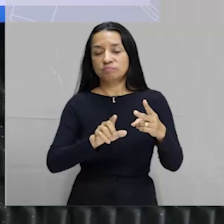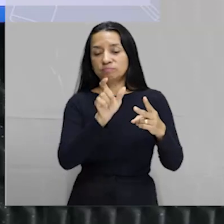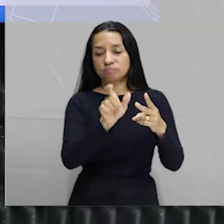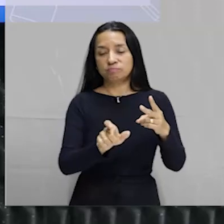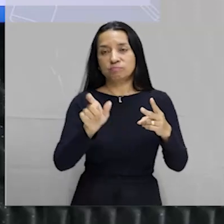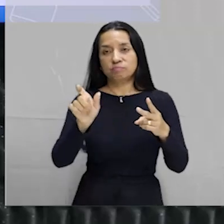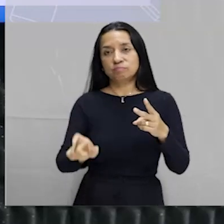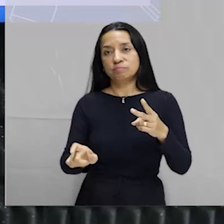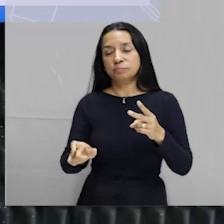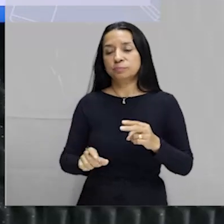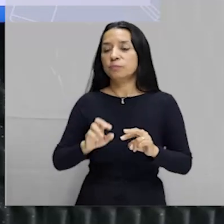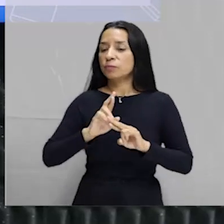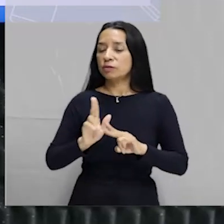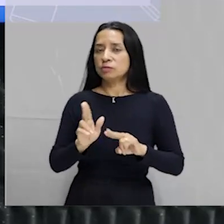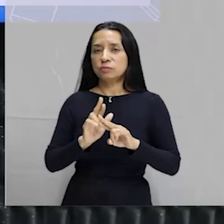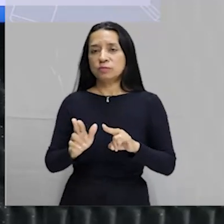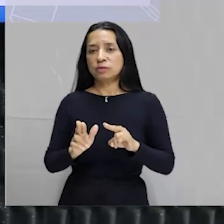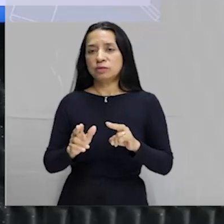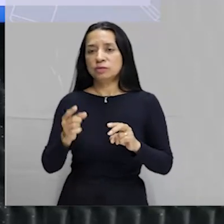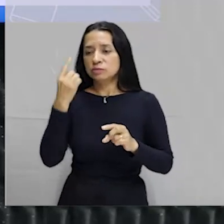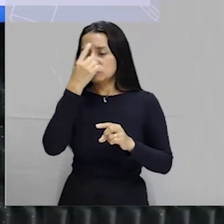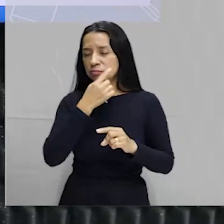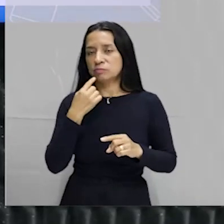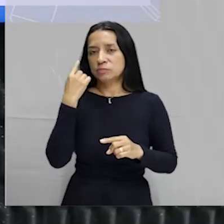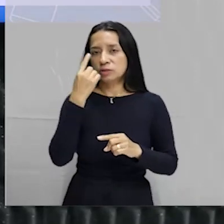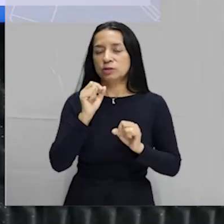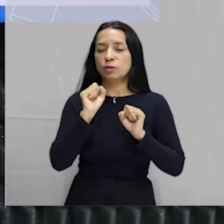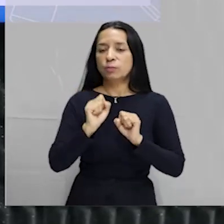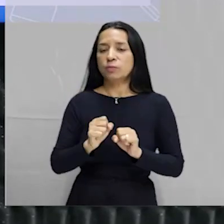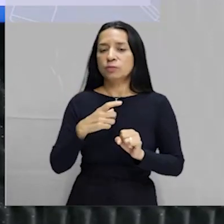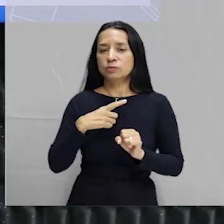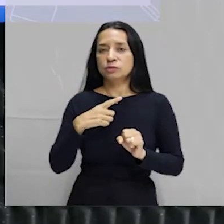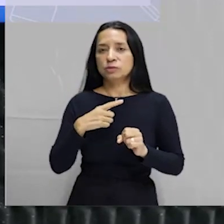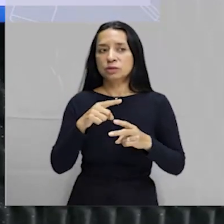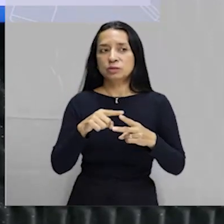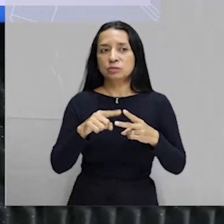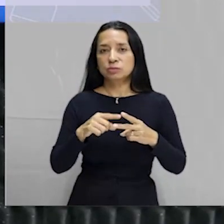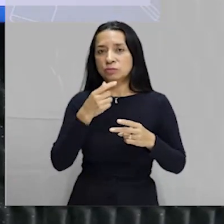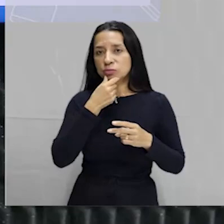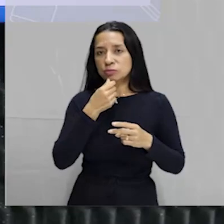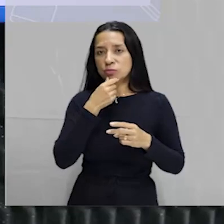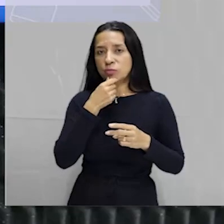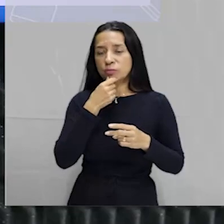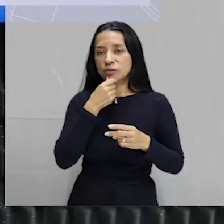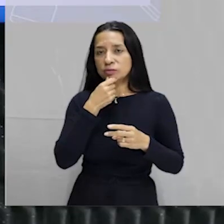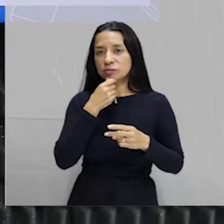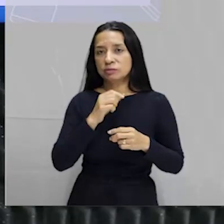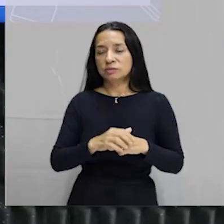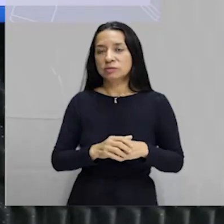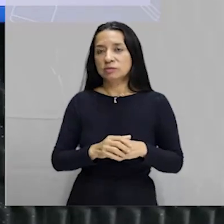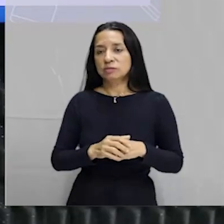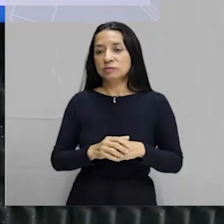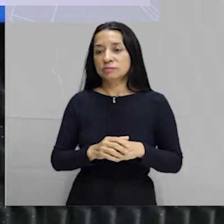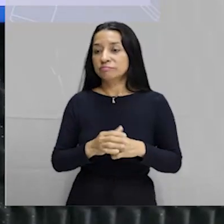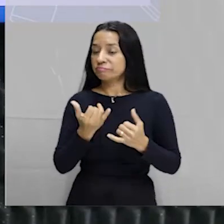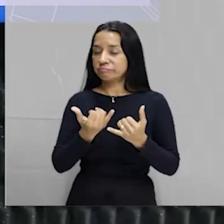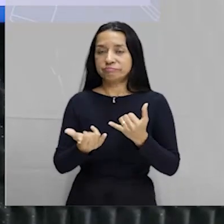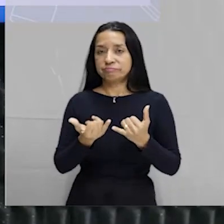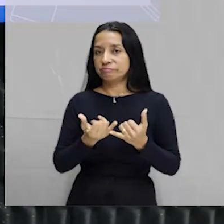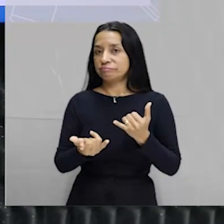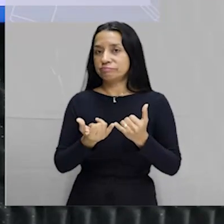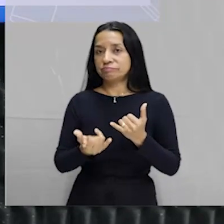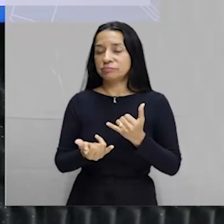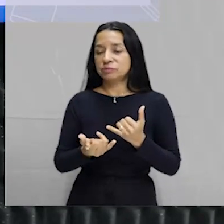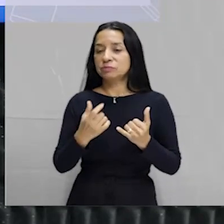são diferentes na aparência, eu posso ter 2 homens diferentes, tá? Não idênticos. Eu